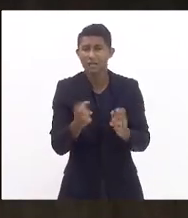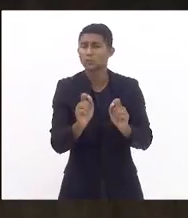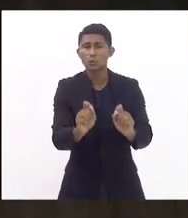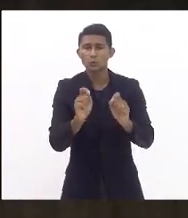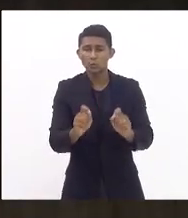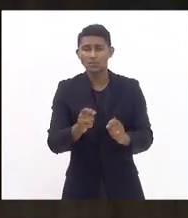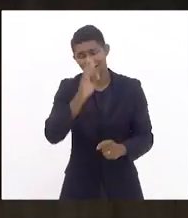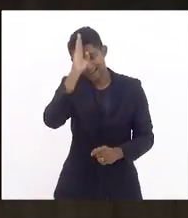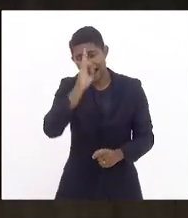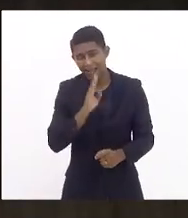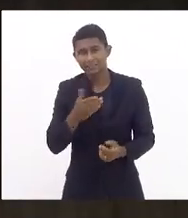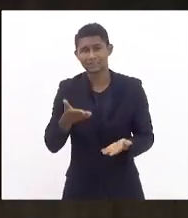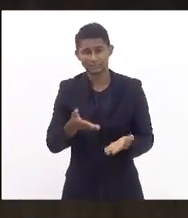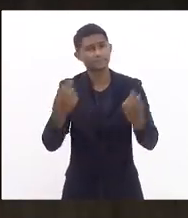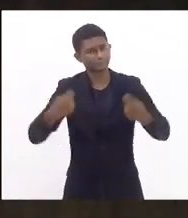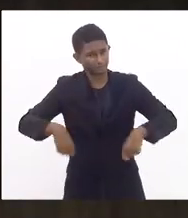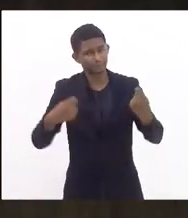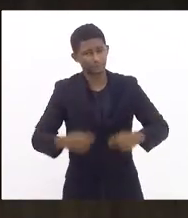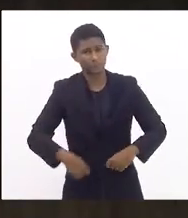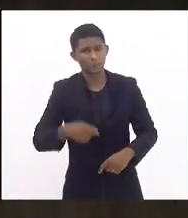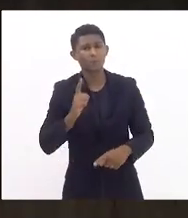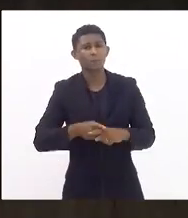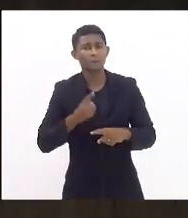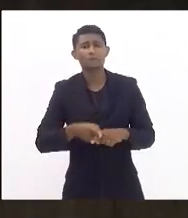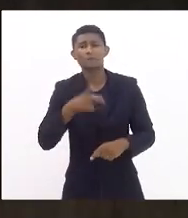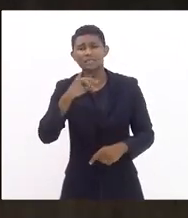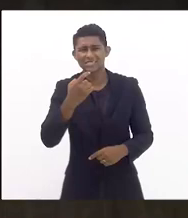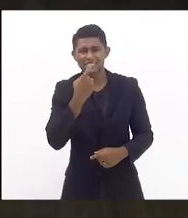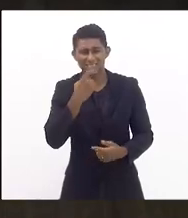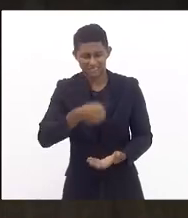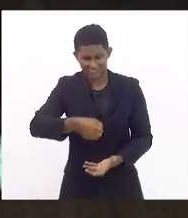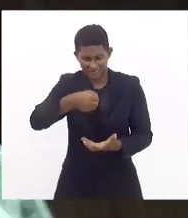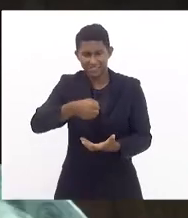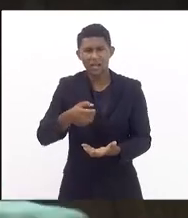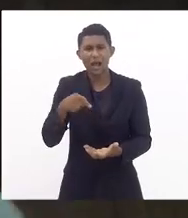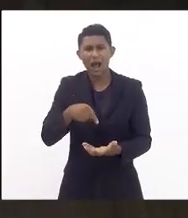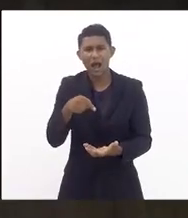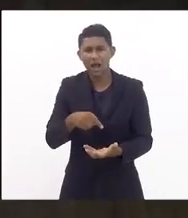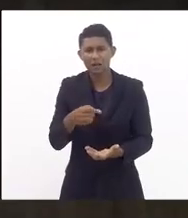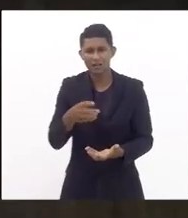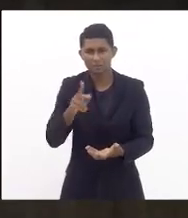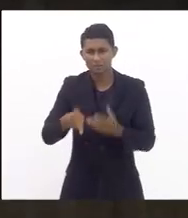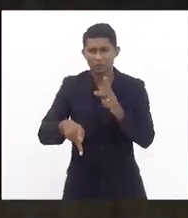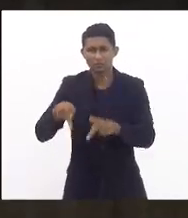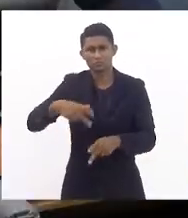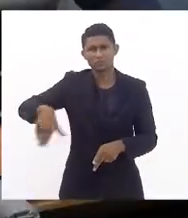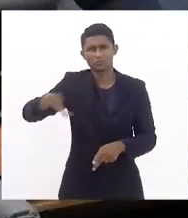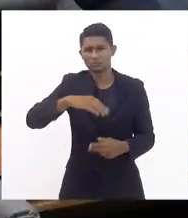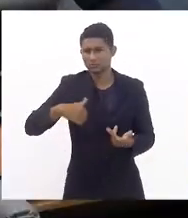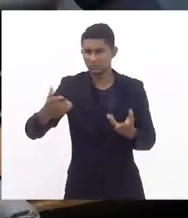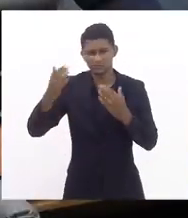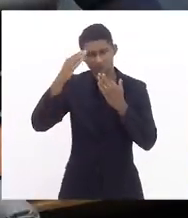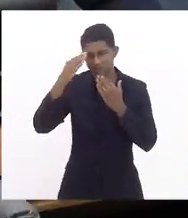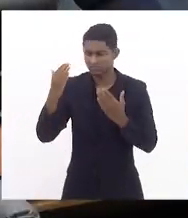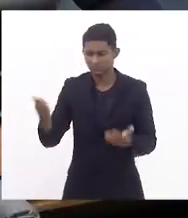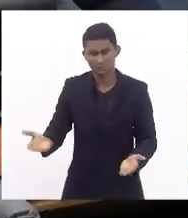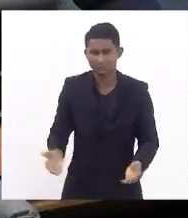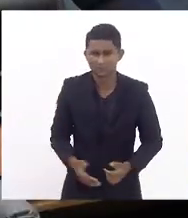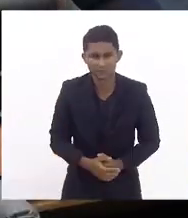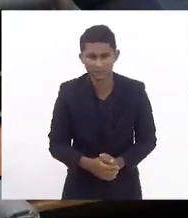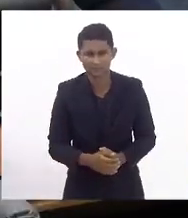a gratuidade. Porque se deputada é para oferecer isso aqui para a população, não dá. Obrigado, presidente. Deputada Rejane. Agora sou